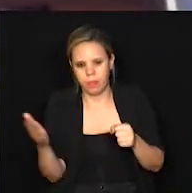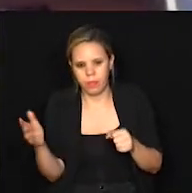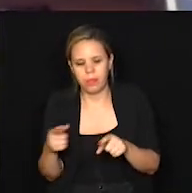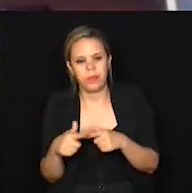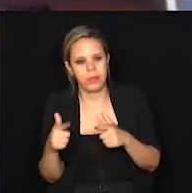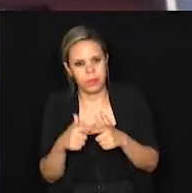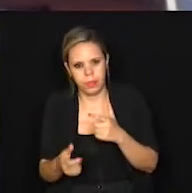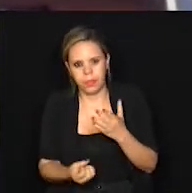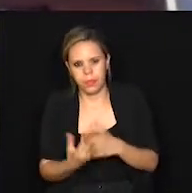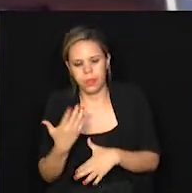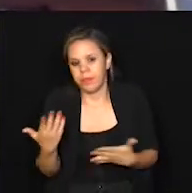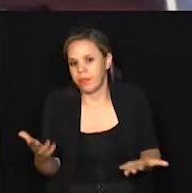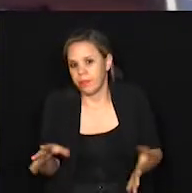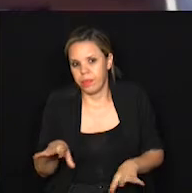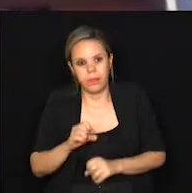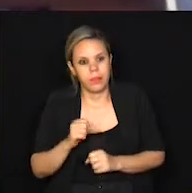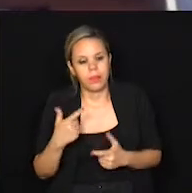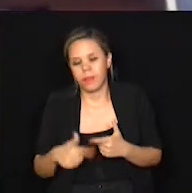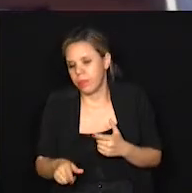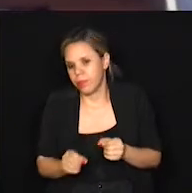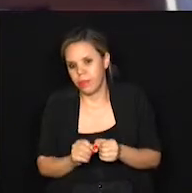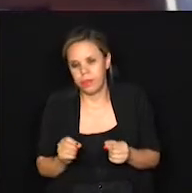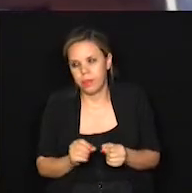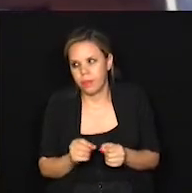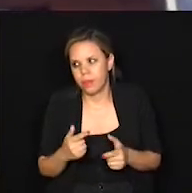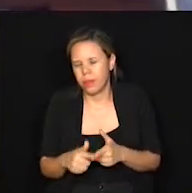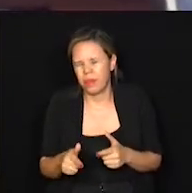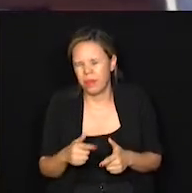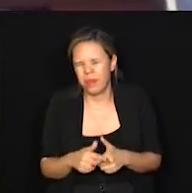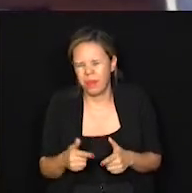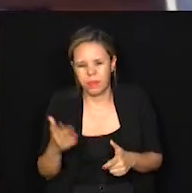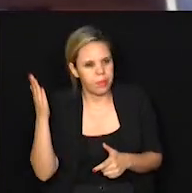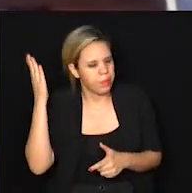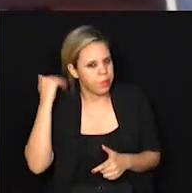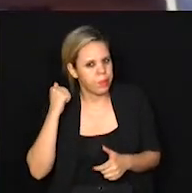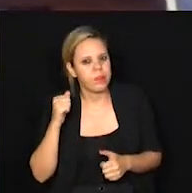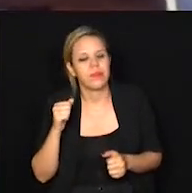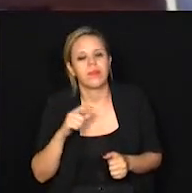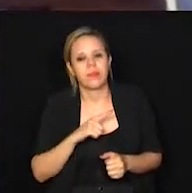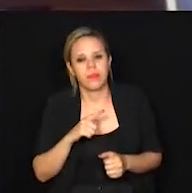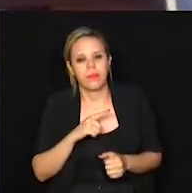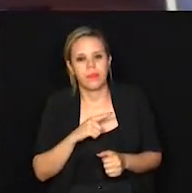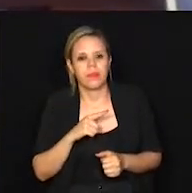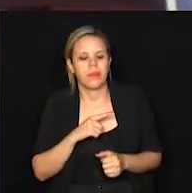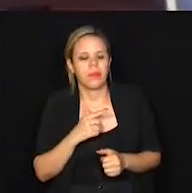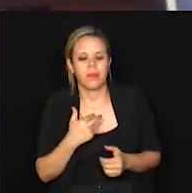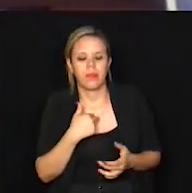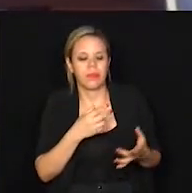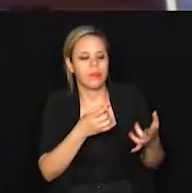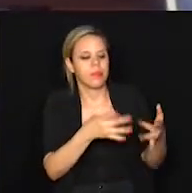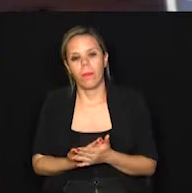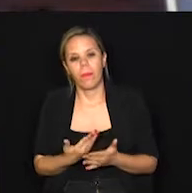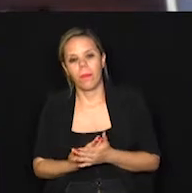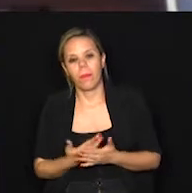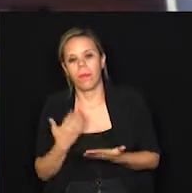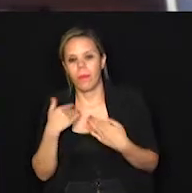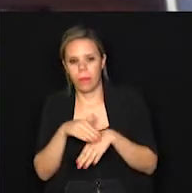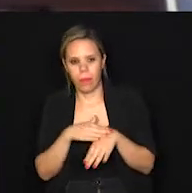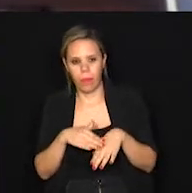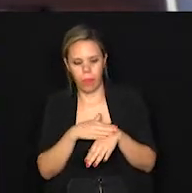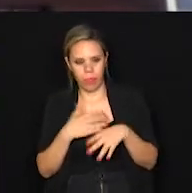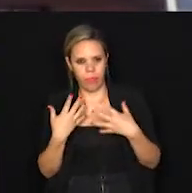que possam advir, é isso, da onde que vem? Nós sabemos que há pais que não tem com quem deixar, isso é uma realidade que a gente sabe